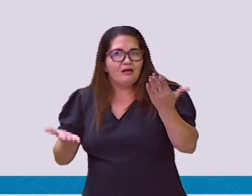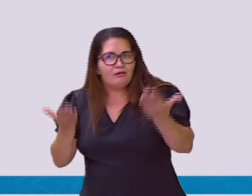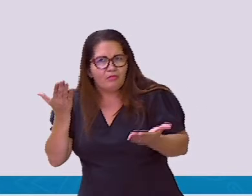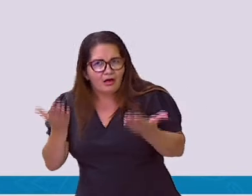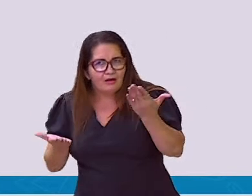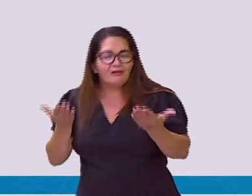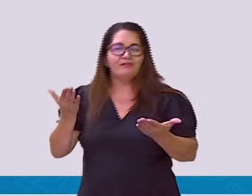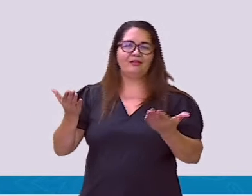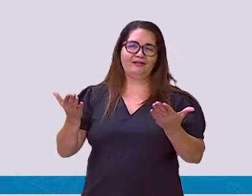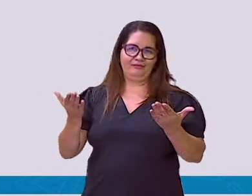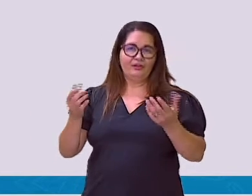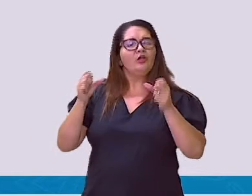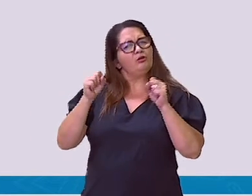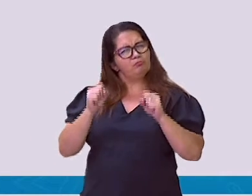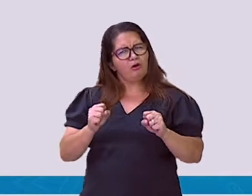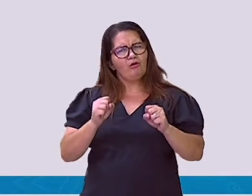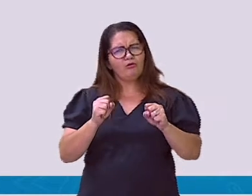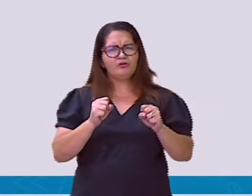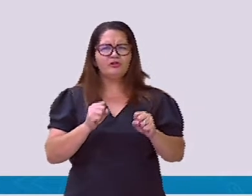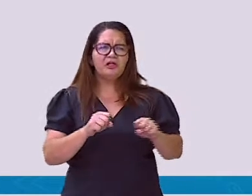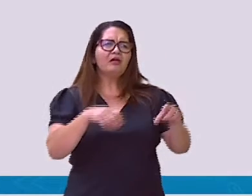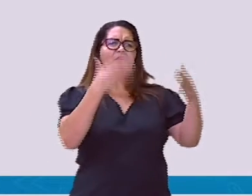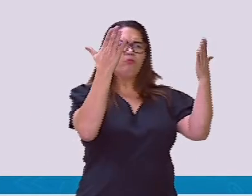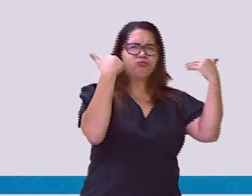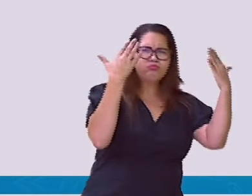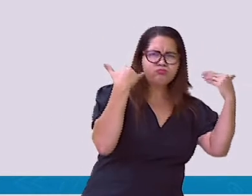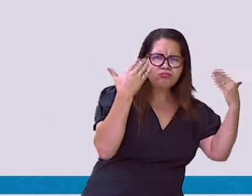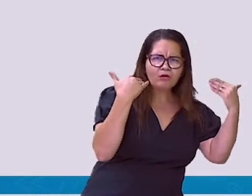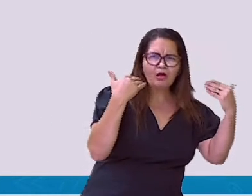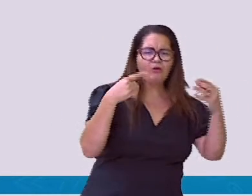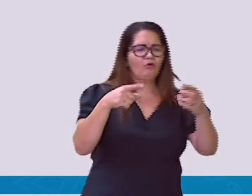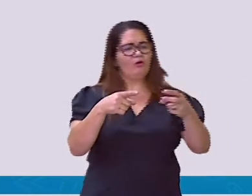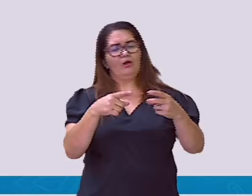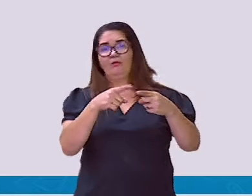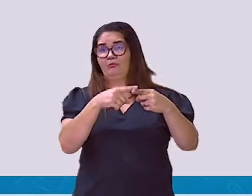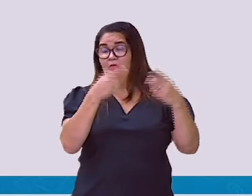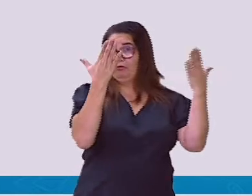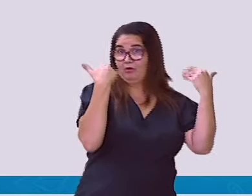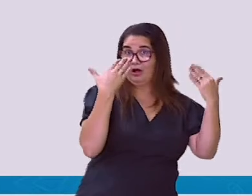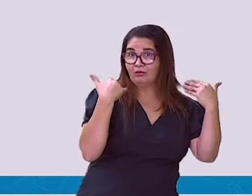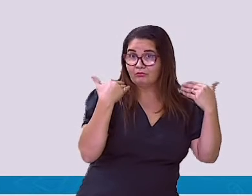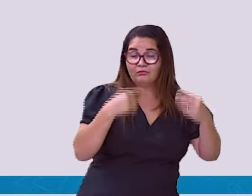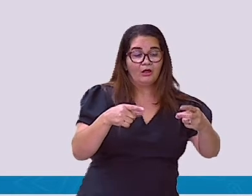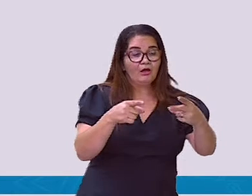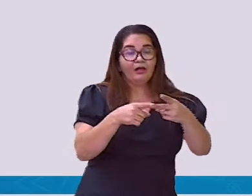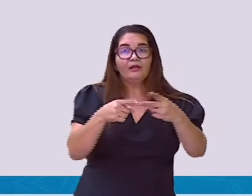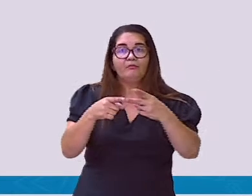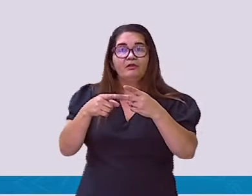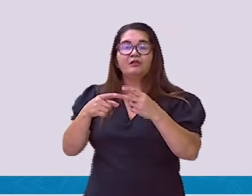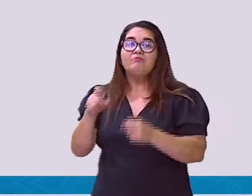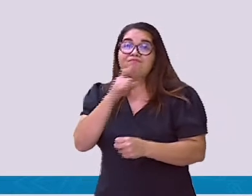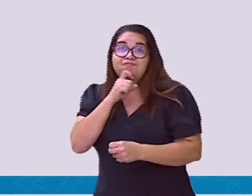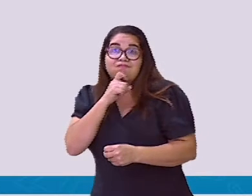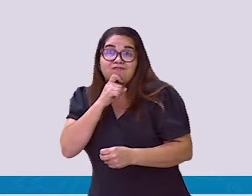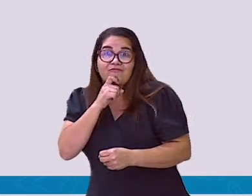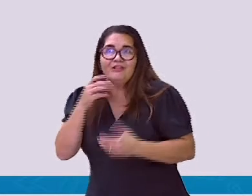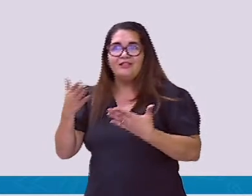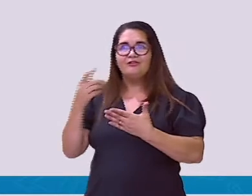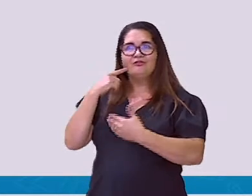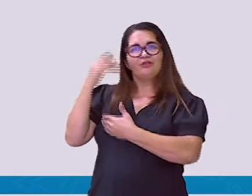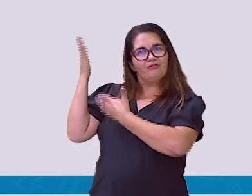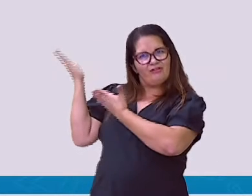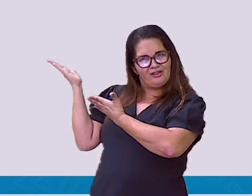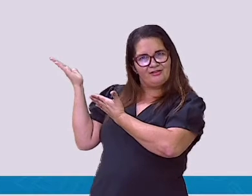também recebe o frio da zona polar. E aqui nós temos um pedacinho aqui